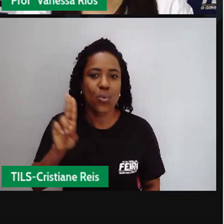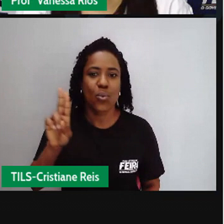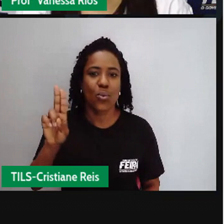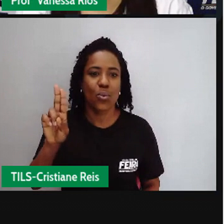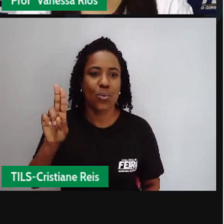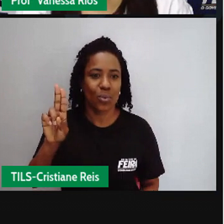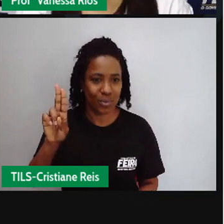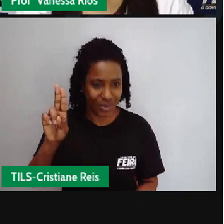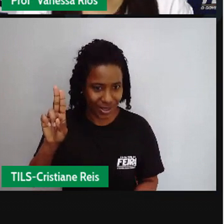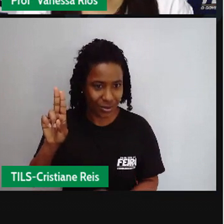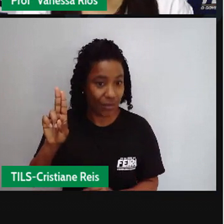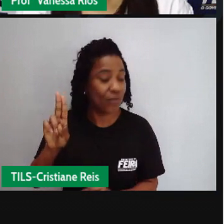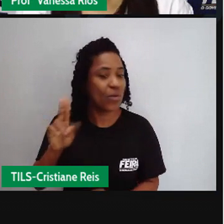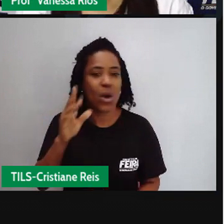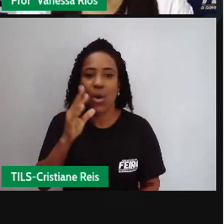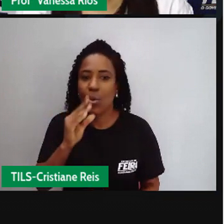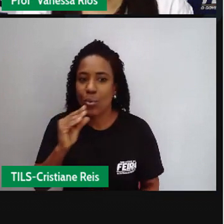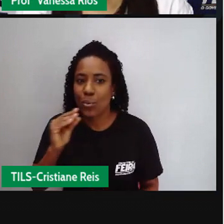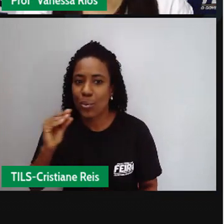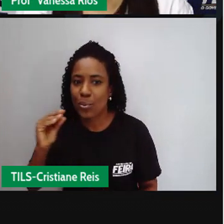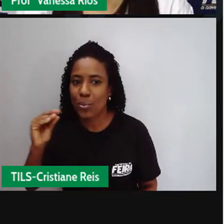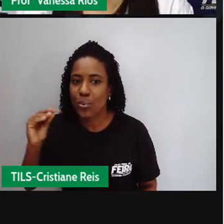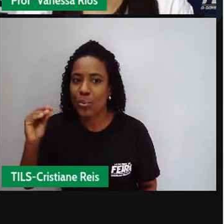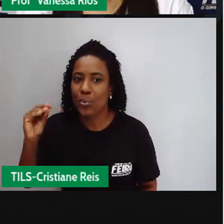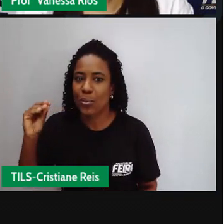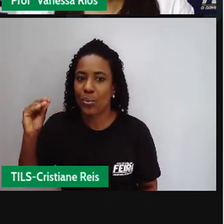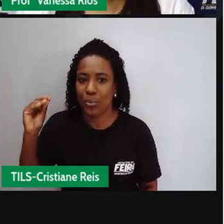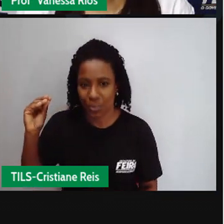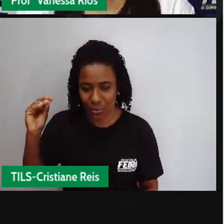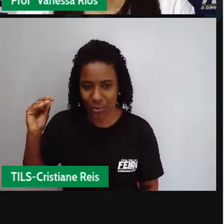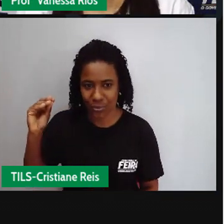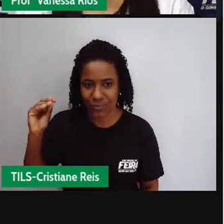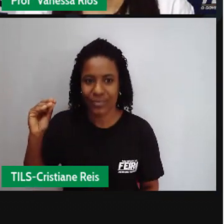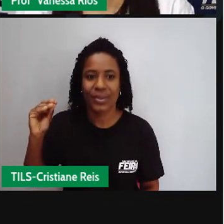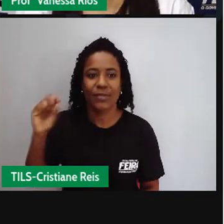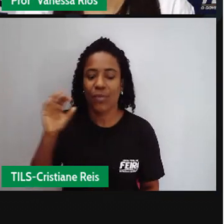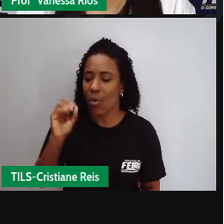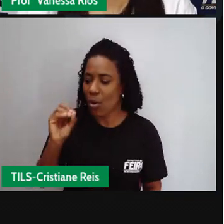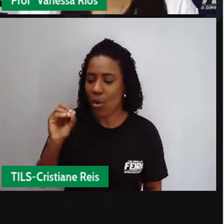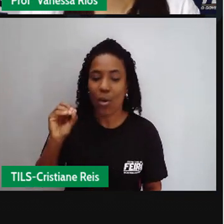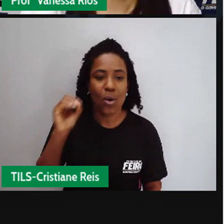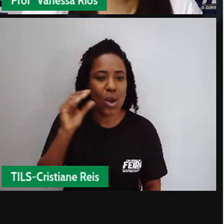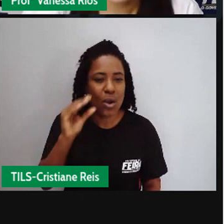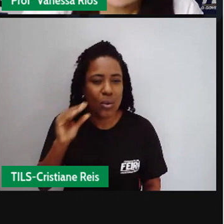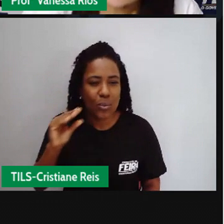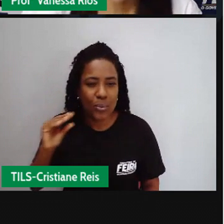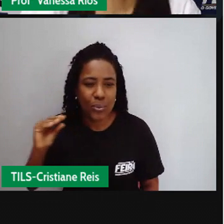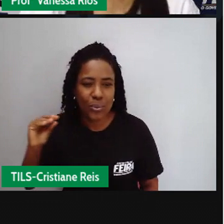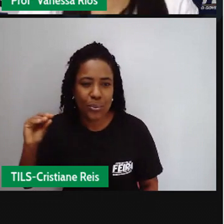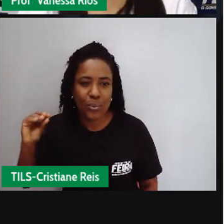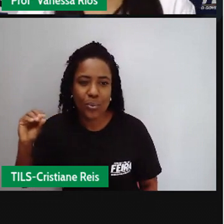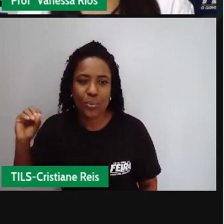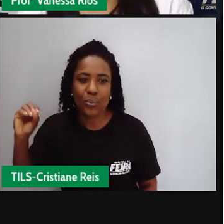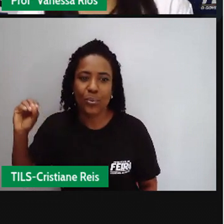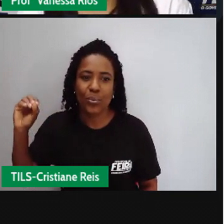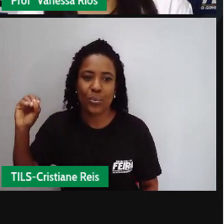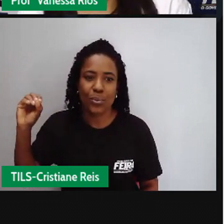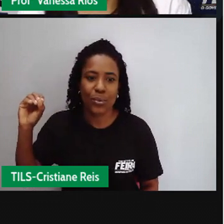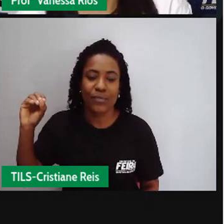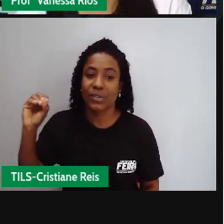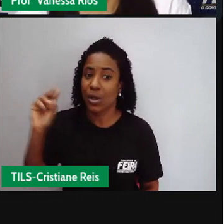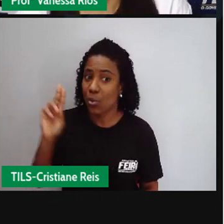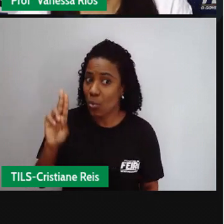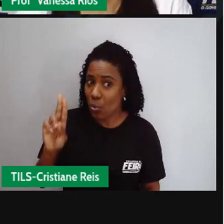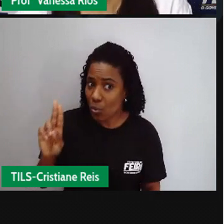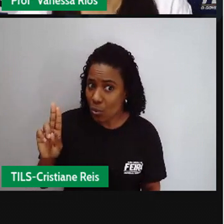quando a gente tem aí, né, o O com som átono, vai ter o som de U, mas a gente está escrevendo